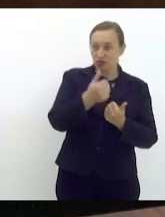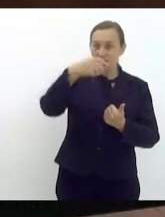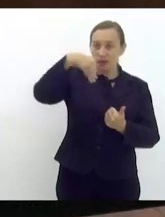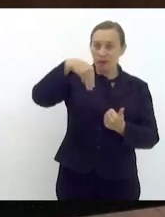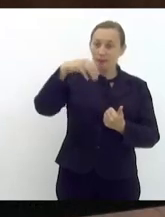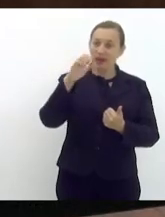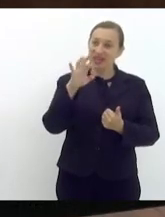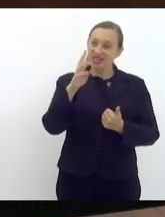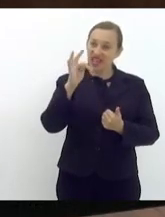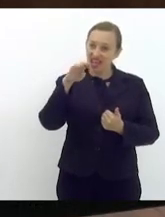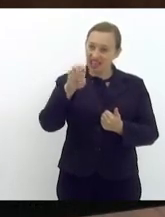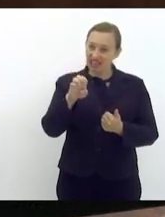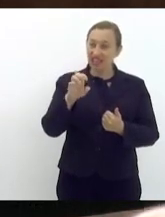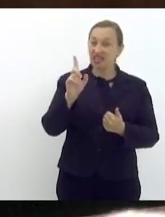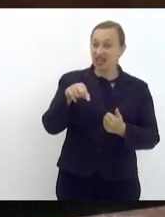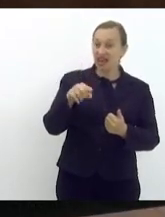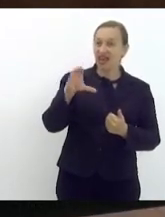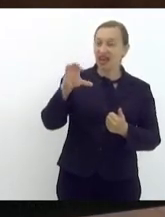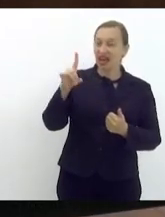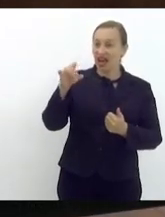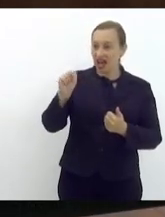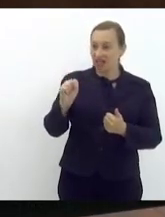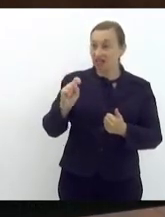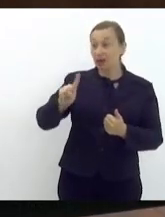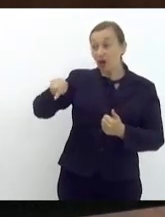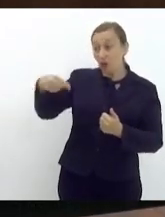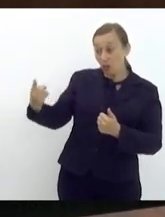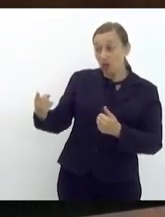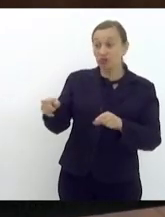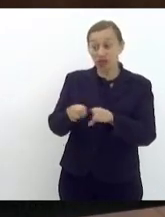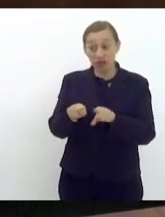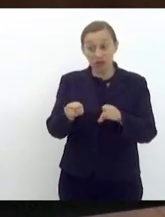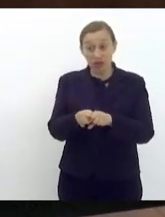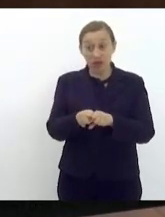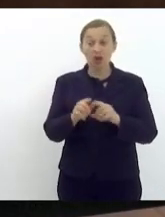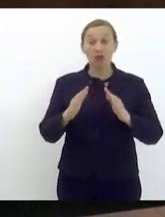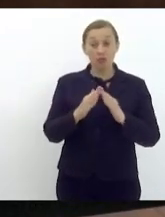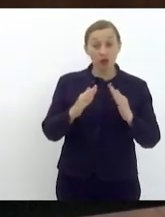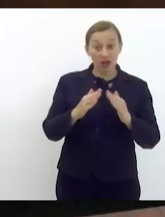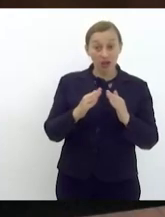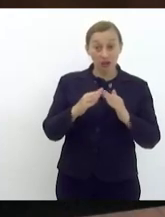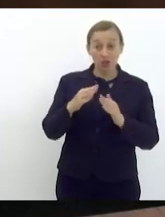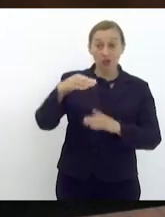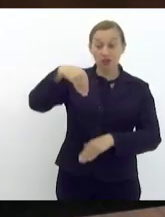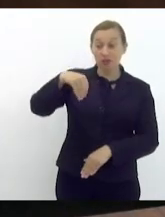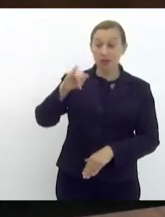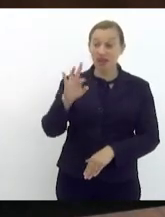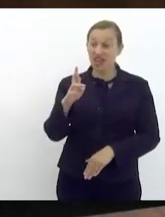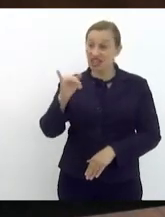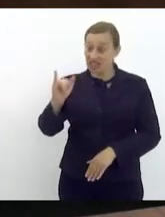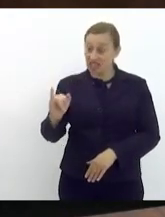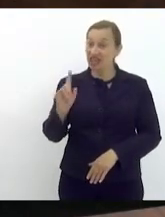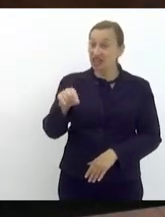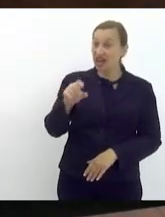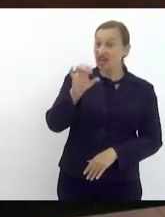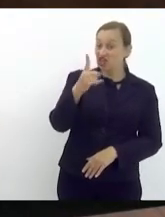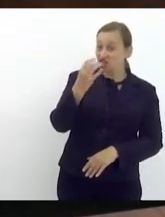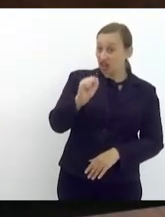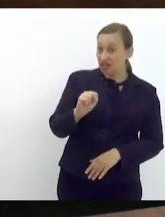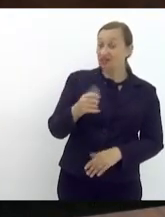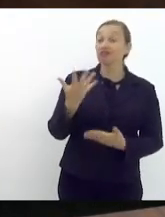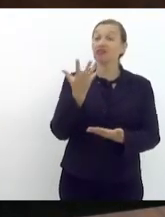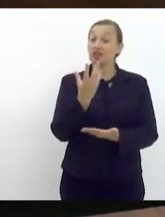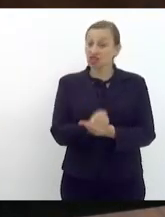Correia, para outro pequeno grande meritiense, que é o Charles Batista. Então, deixar aqui